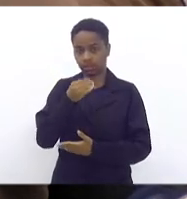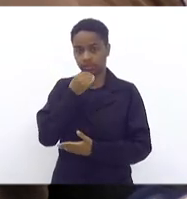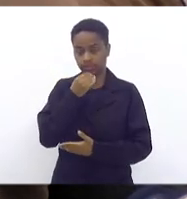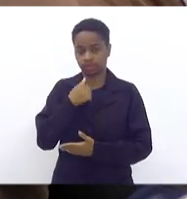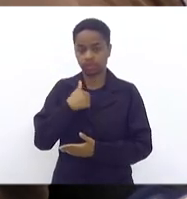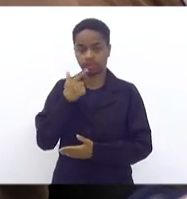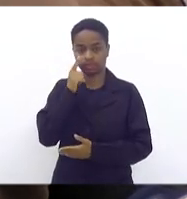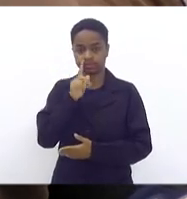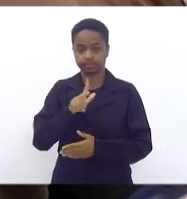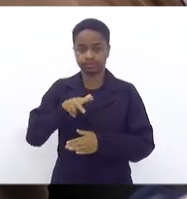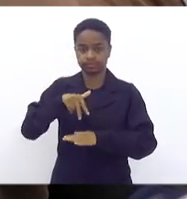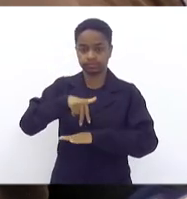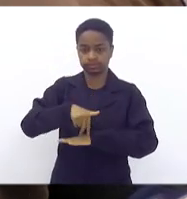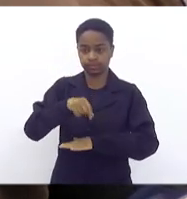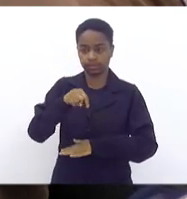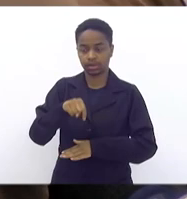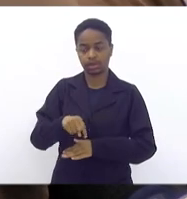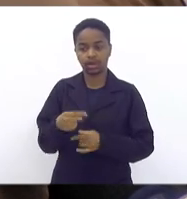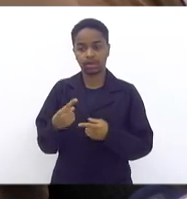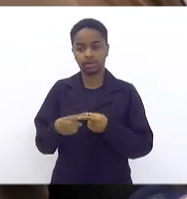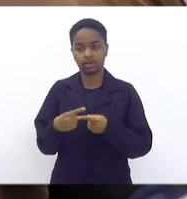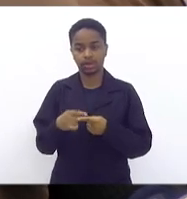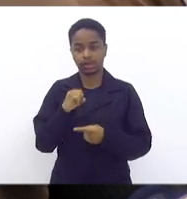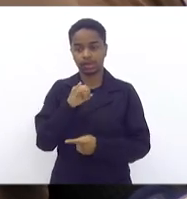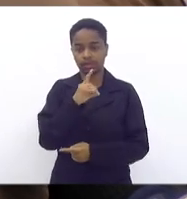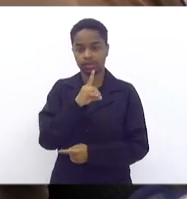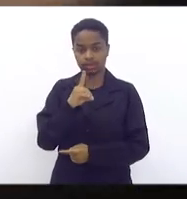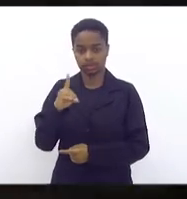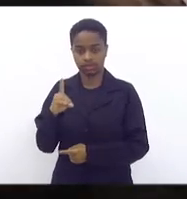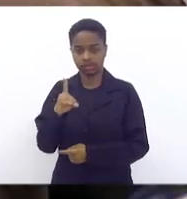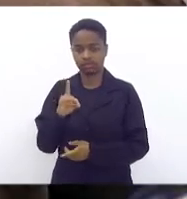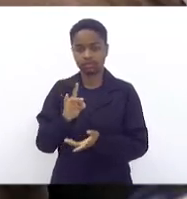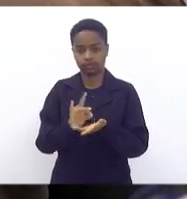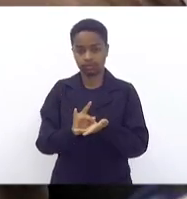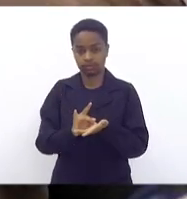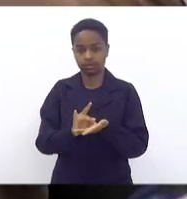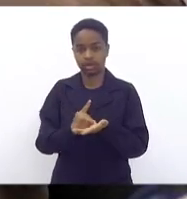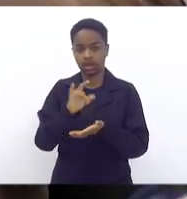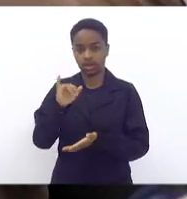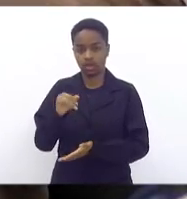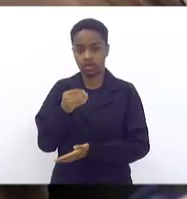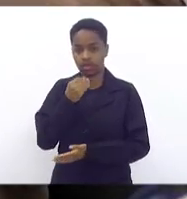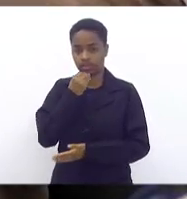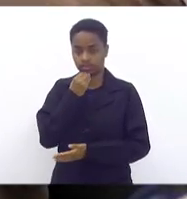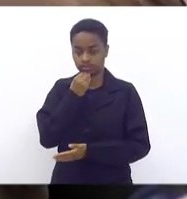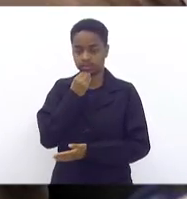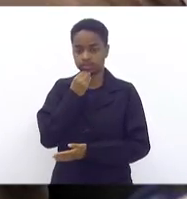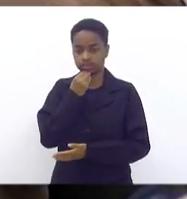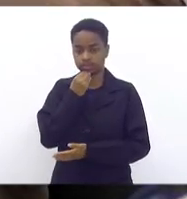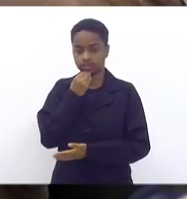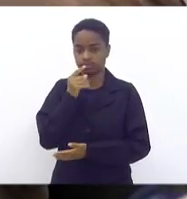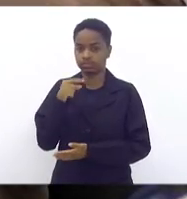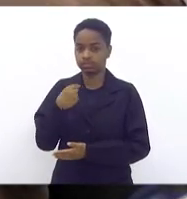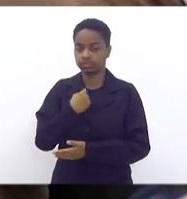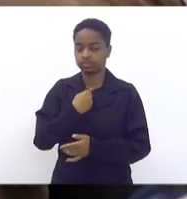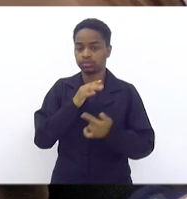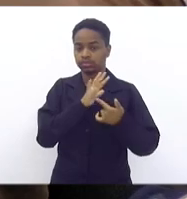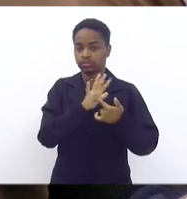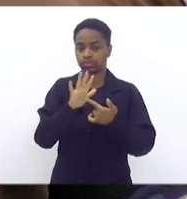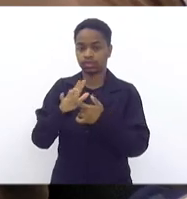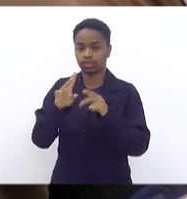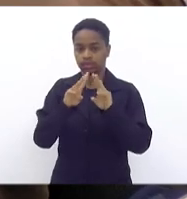estar aqui eh porque pro iddd é uma É uma grande oportunidade de trazer as questões que são